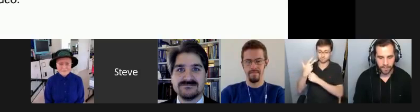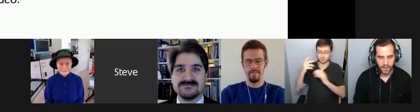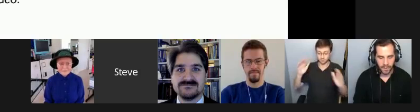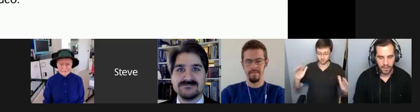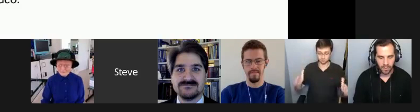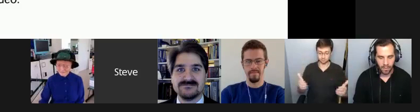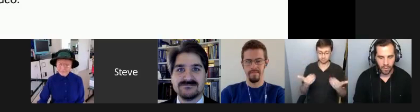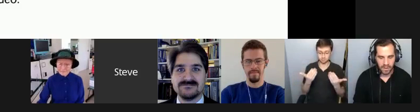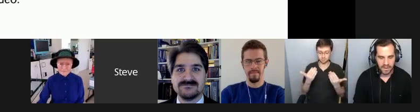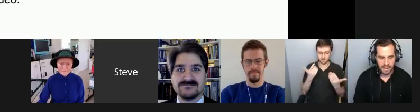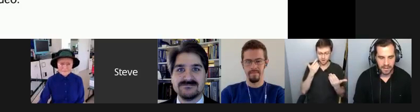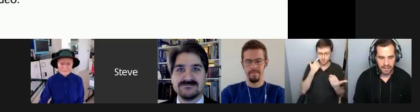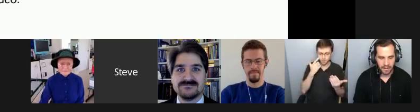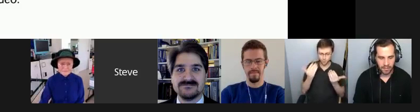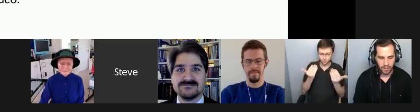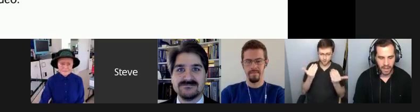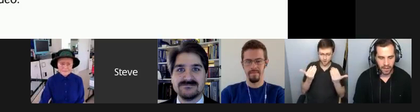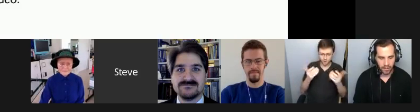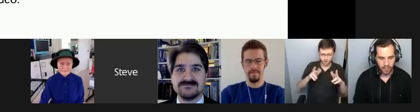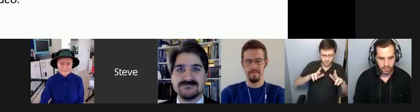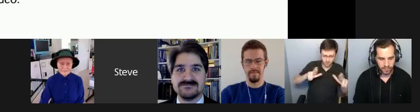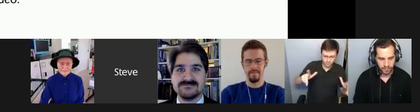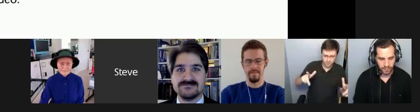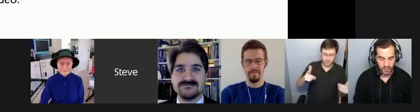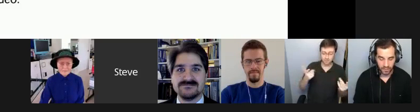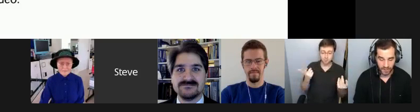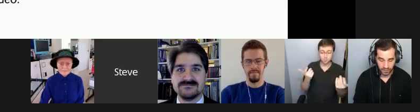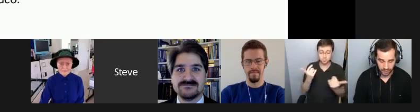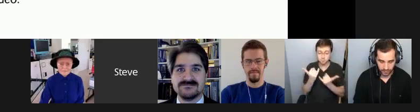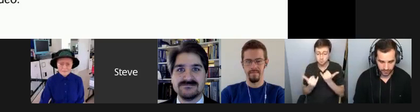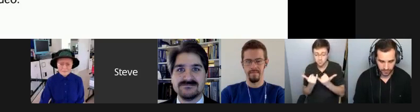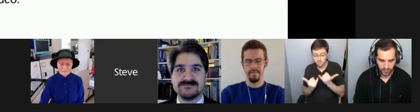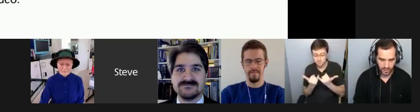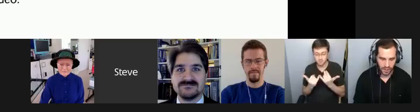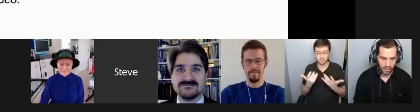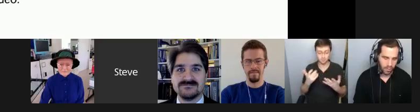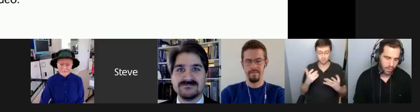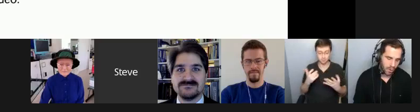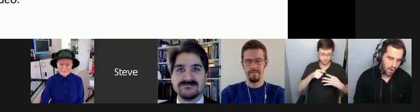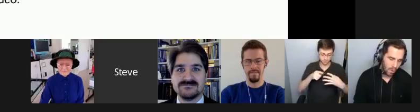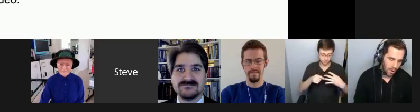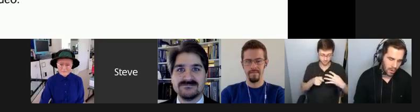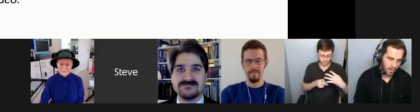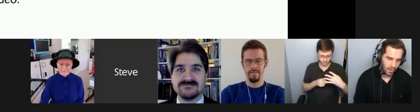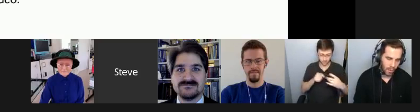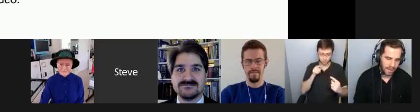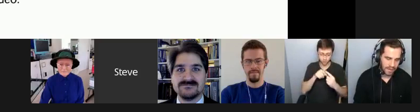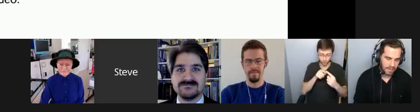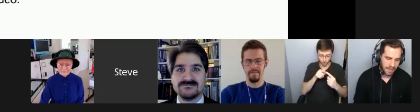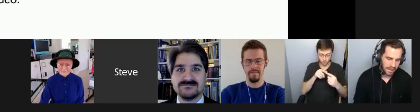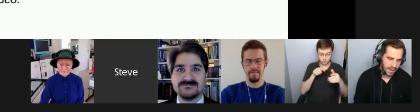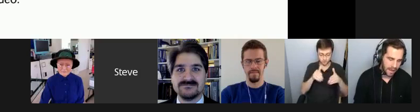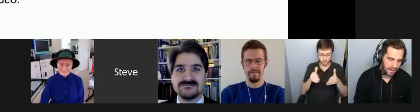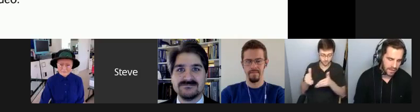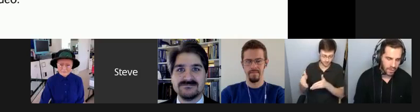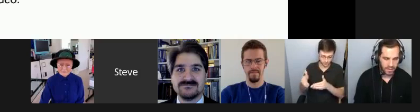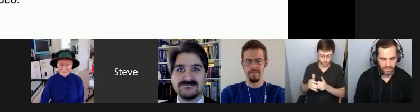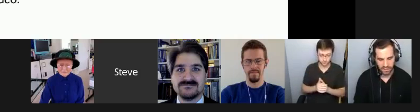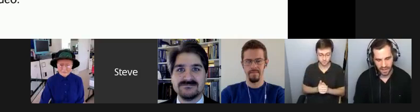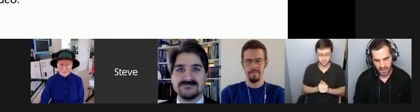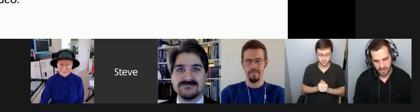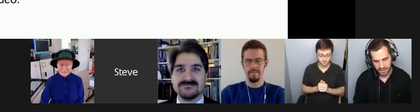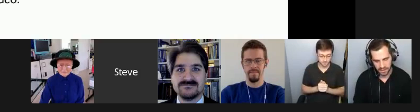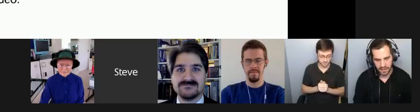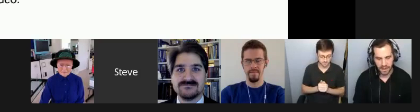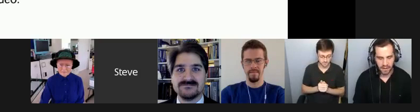constatando com a sinalização do narrador do vídeo. Então, quais as similaridades, quais